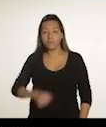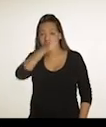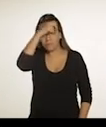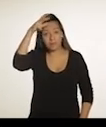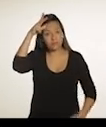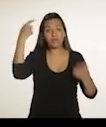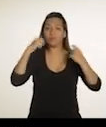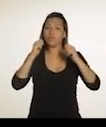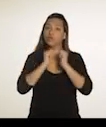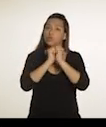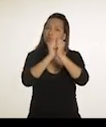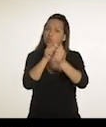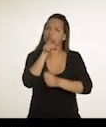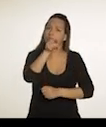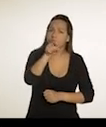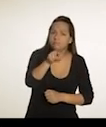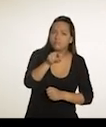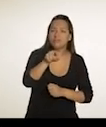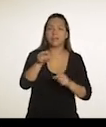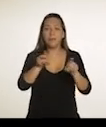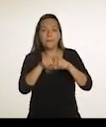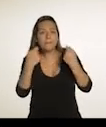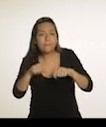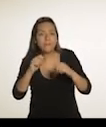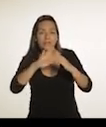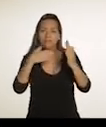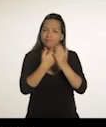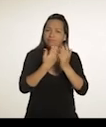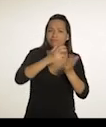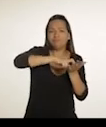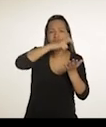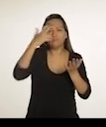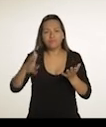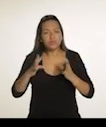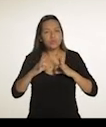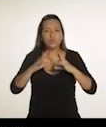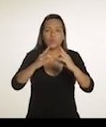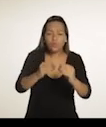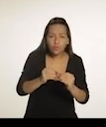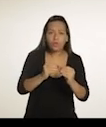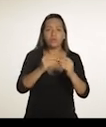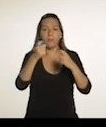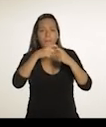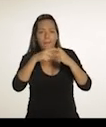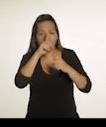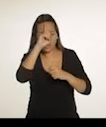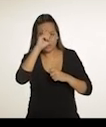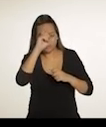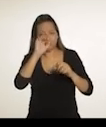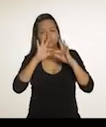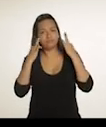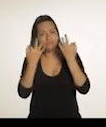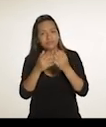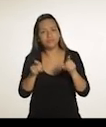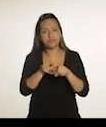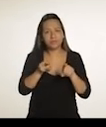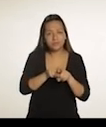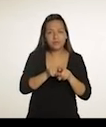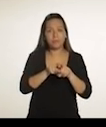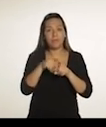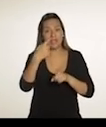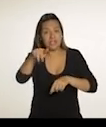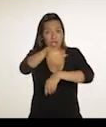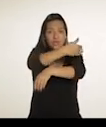A prefeitura tem que chegar até você. No seu bairro, com creche, escola e clínica de família que funcione. Na sua rua, com